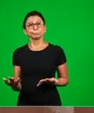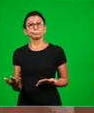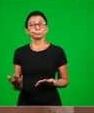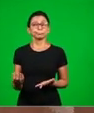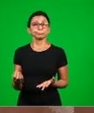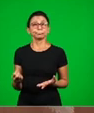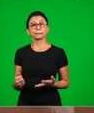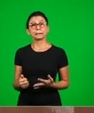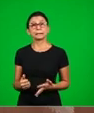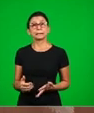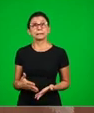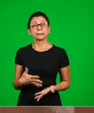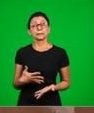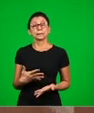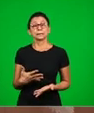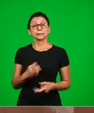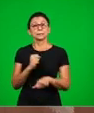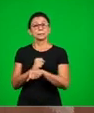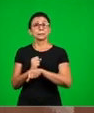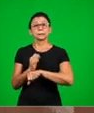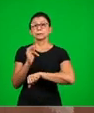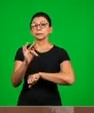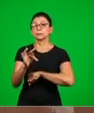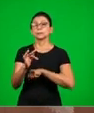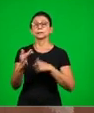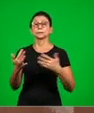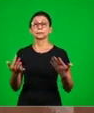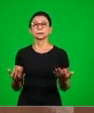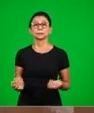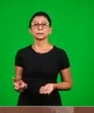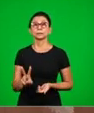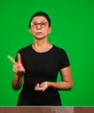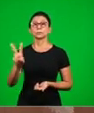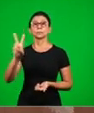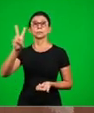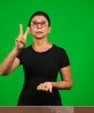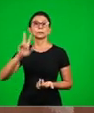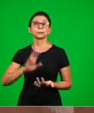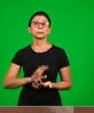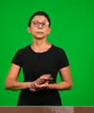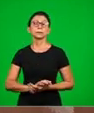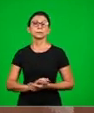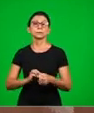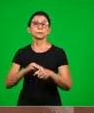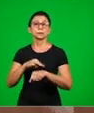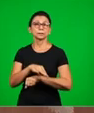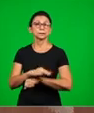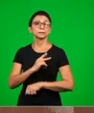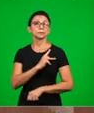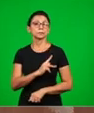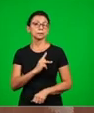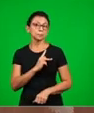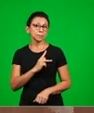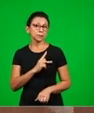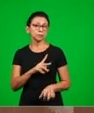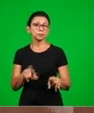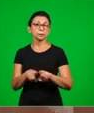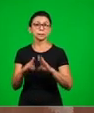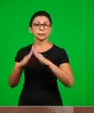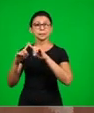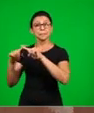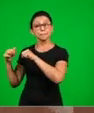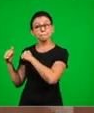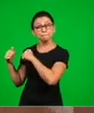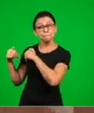expectativa e, ao mesmo tempo, de muitos valores aqui no ministério de Paulo e da igreja primitiva.